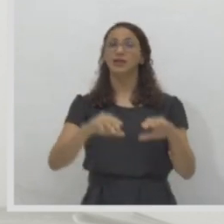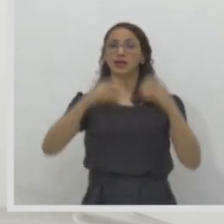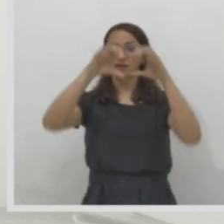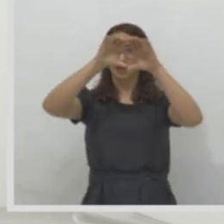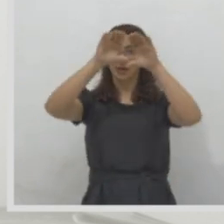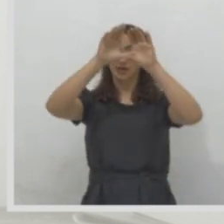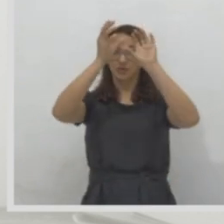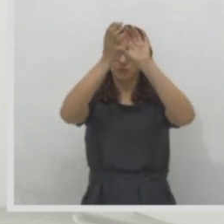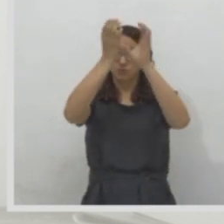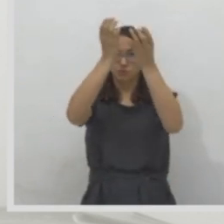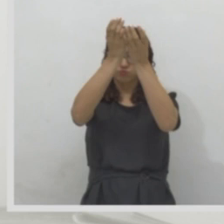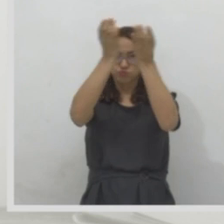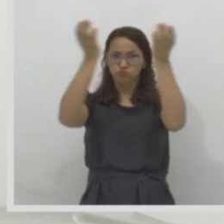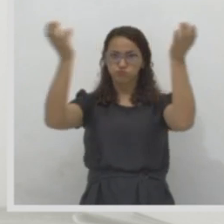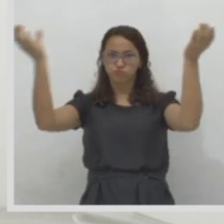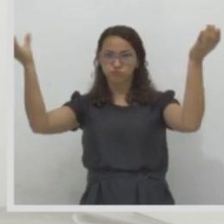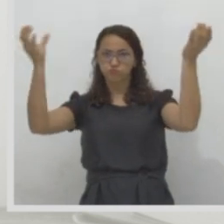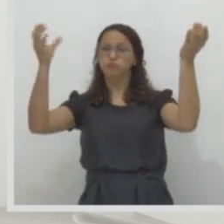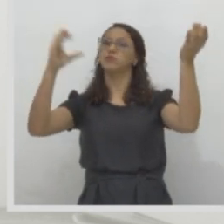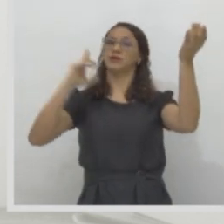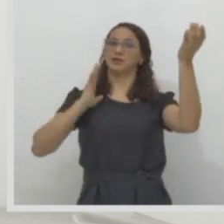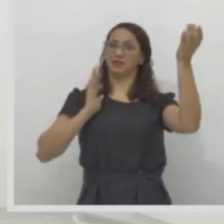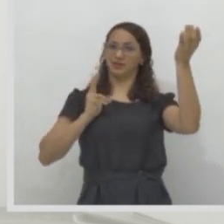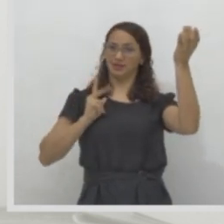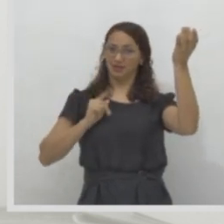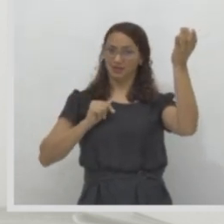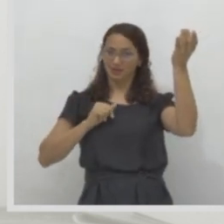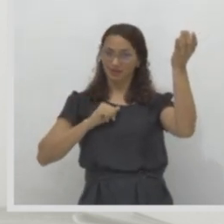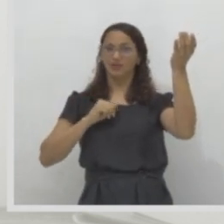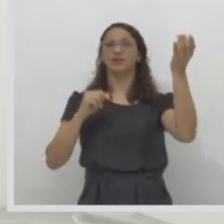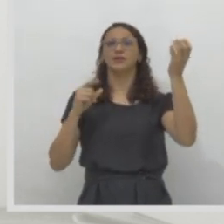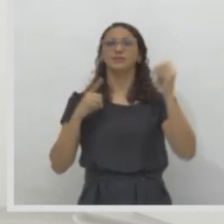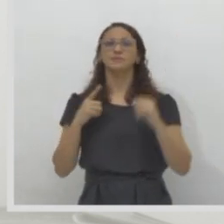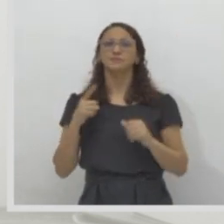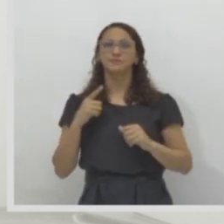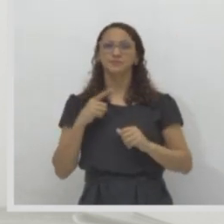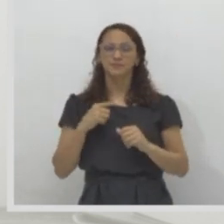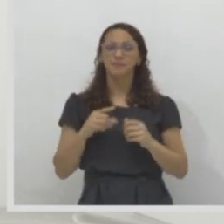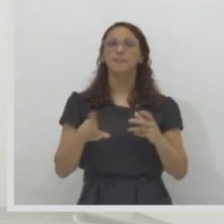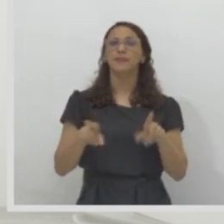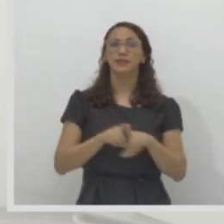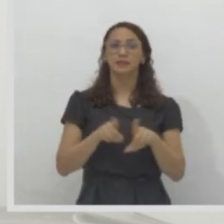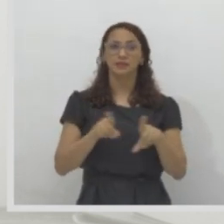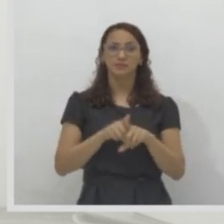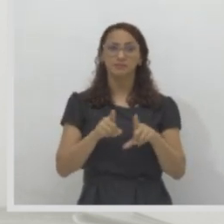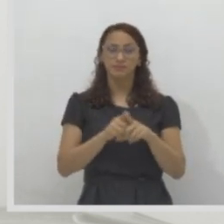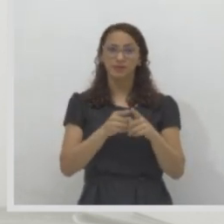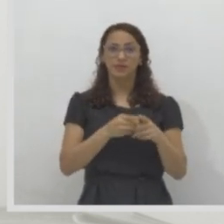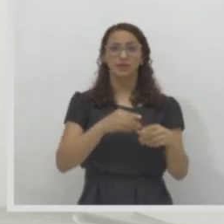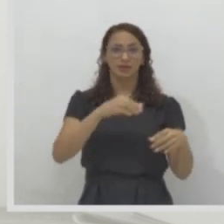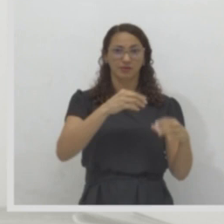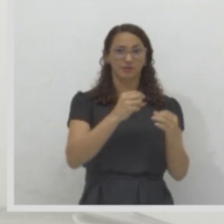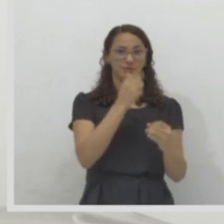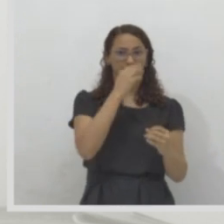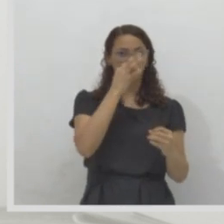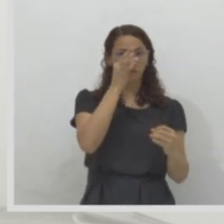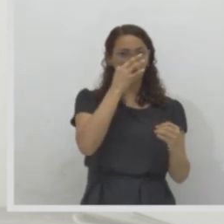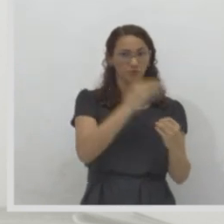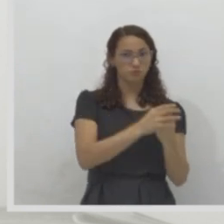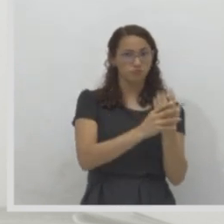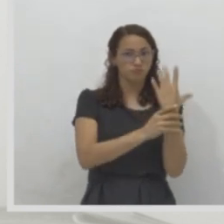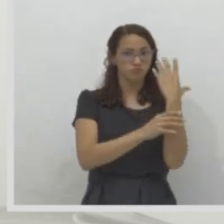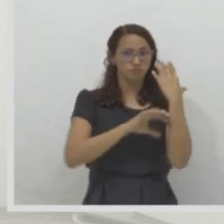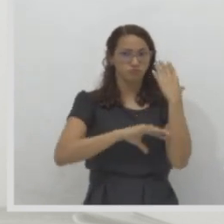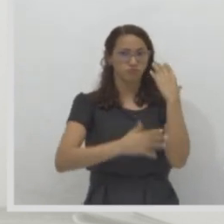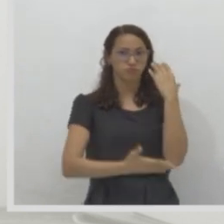limpa. Não deixar o vasinho de planta acumular água parada. Sempre colocar areia no vasinho.